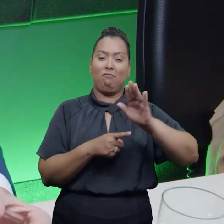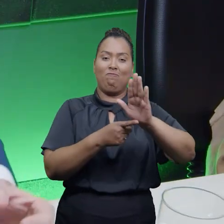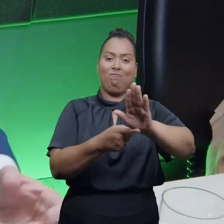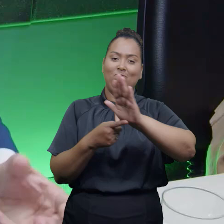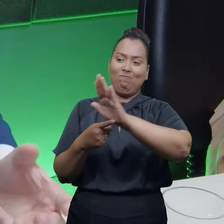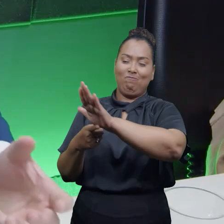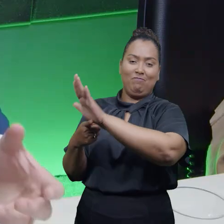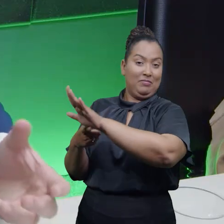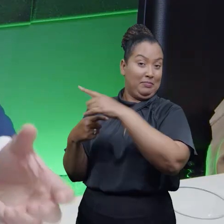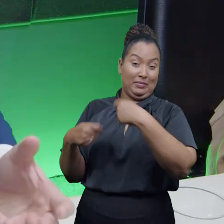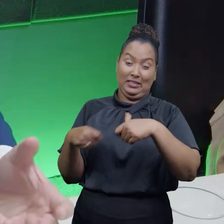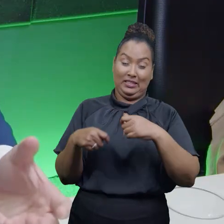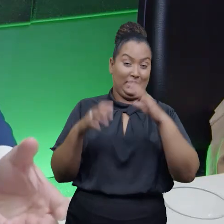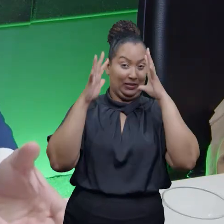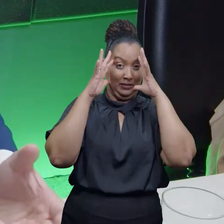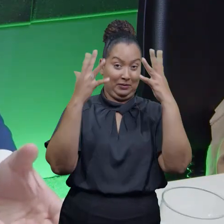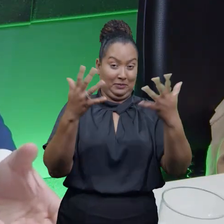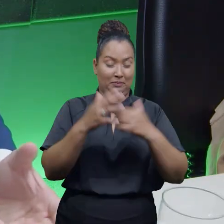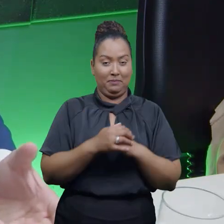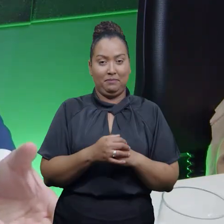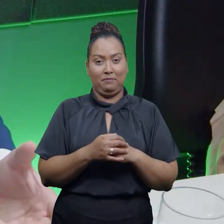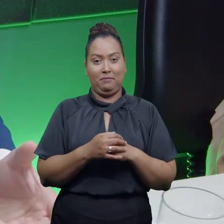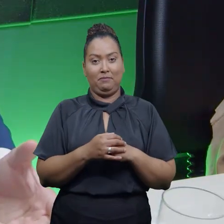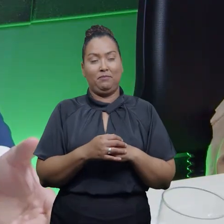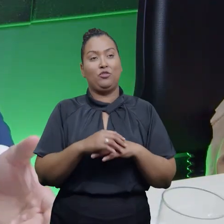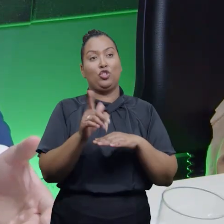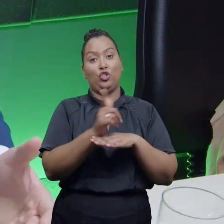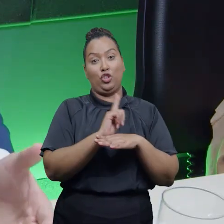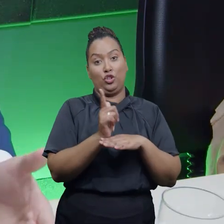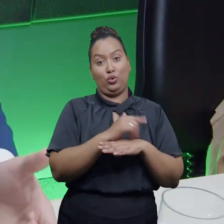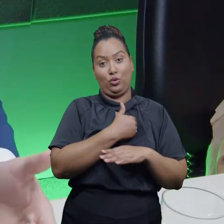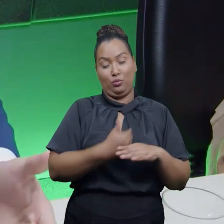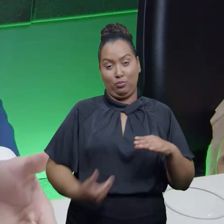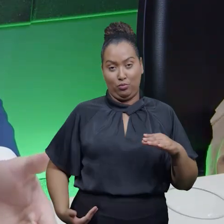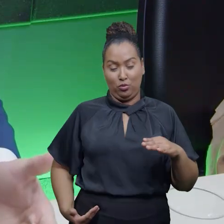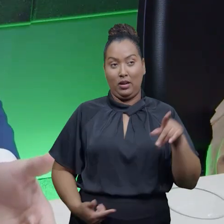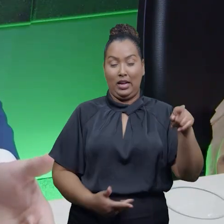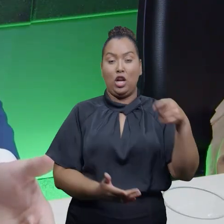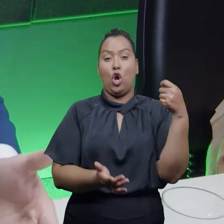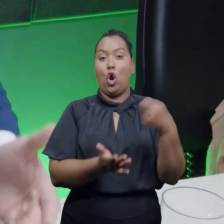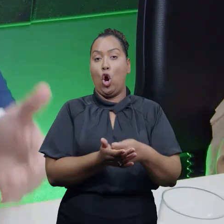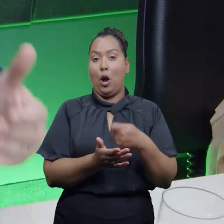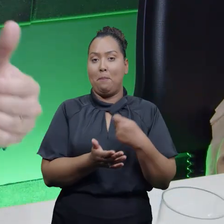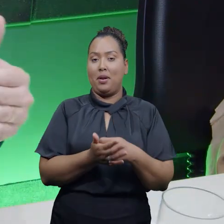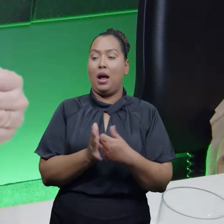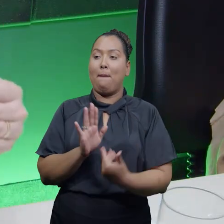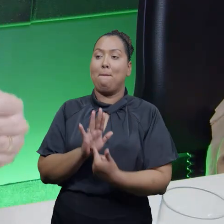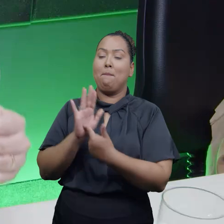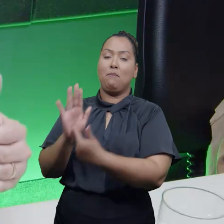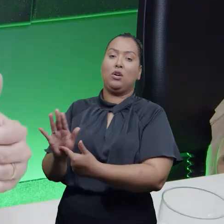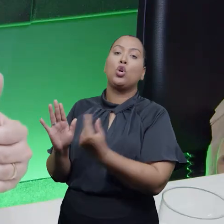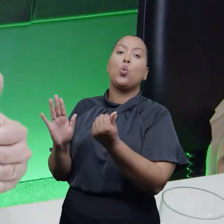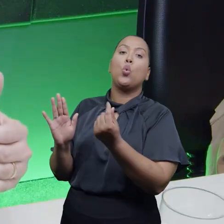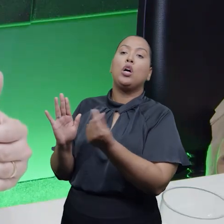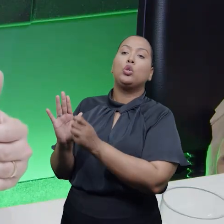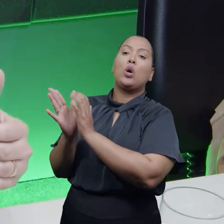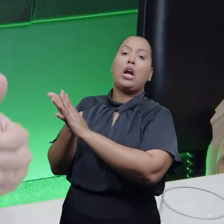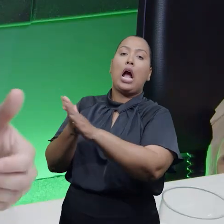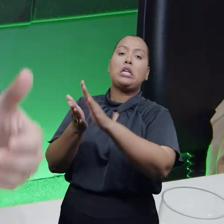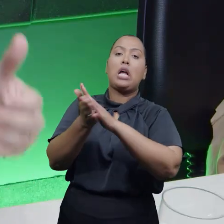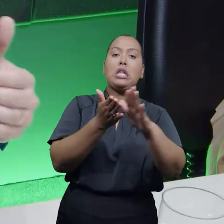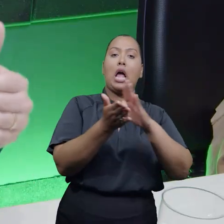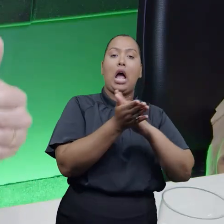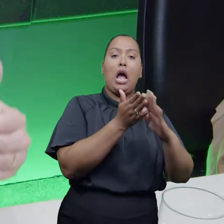estruturas públicas. Então, o gestor público, ele acaba, como ele tem o dever de prestar contas ao Tribunal